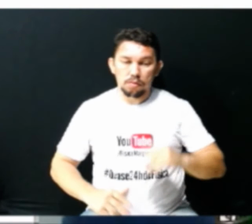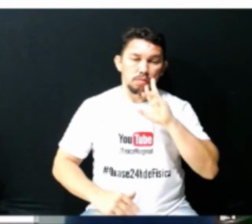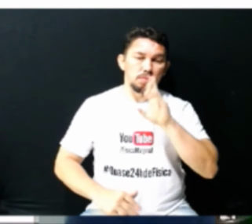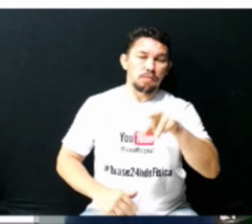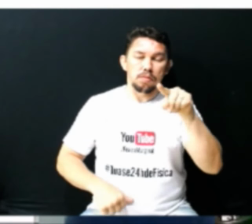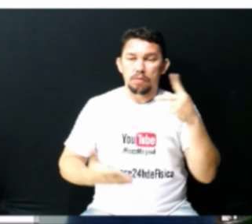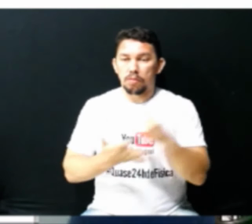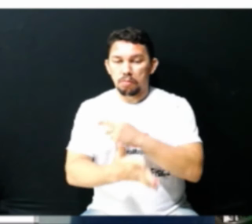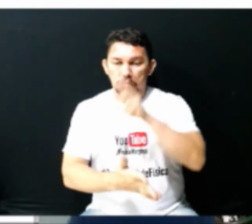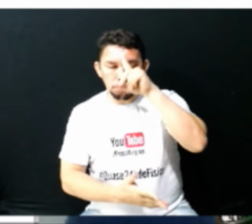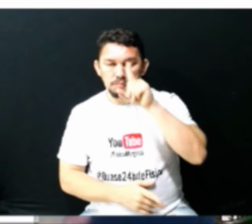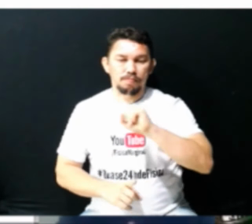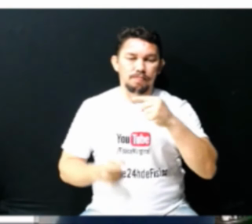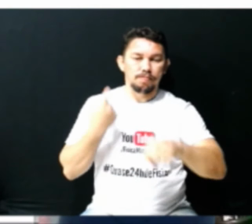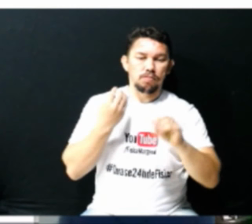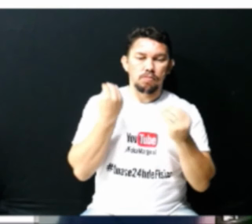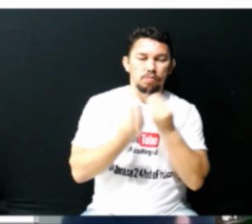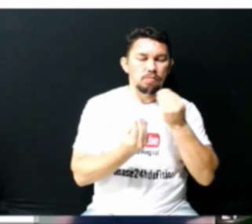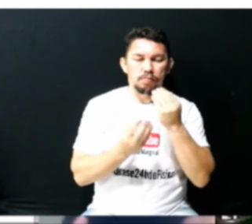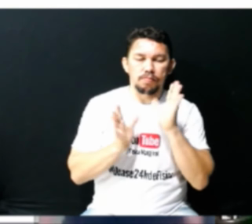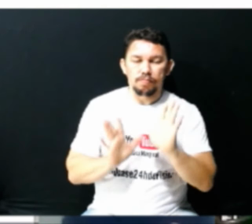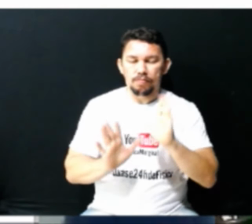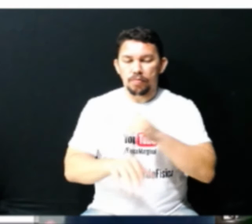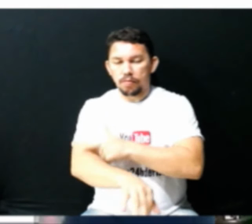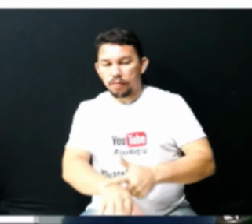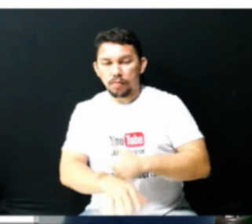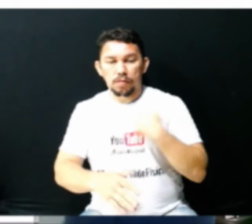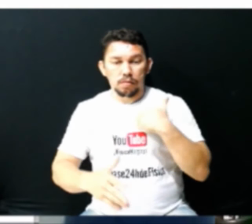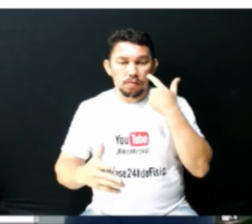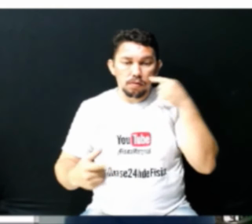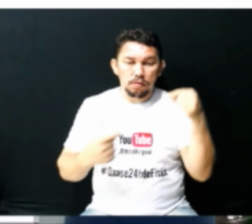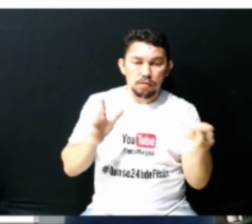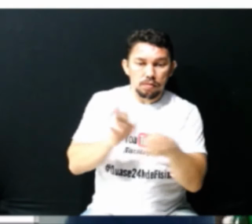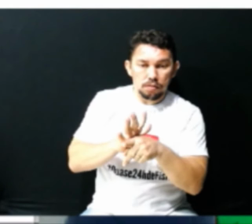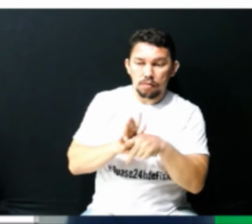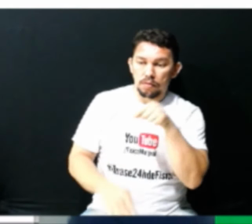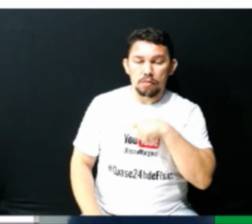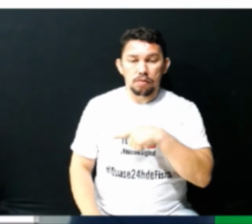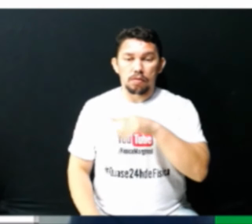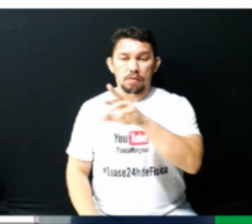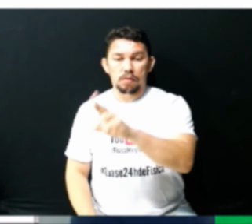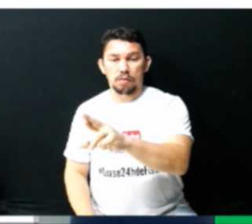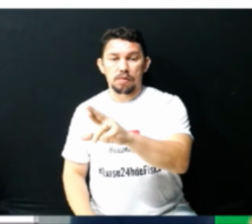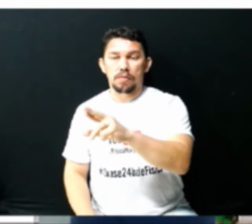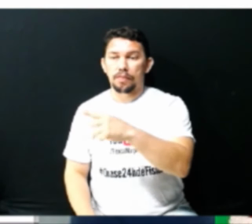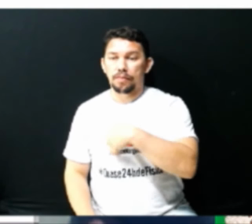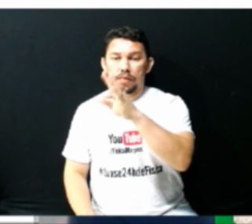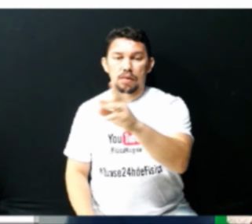é caótico, porque, de acordo com o TRI, se você erra aquela questão que é mais difícil, isso não chega a ser um